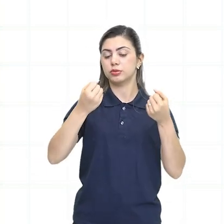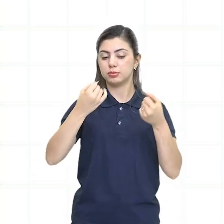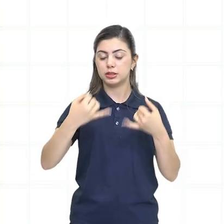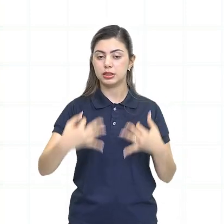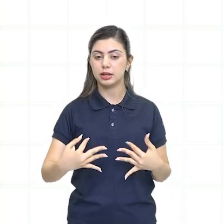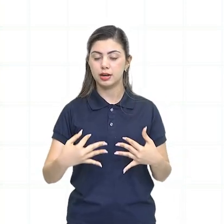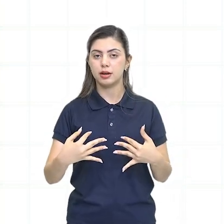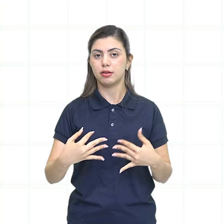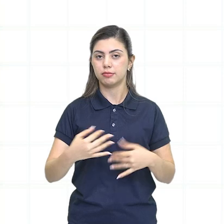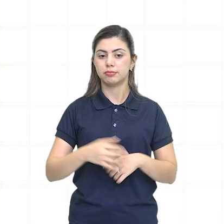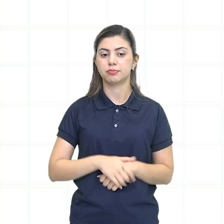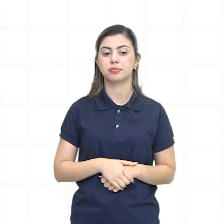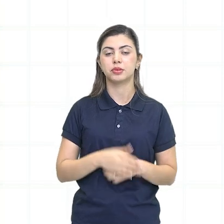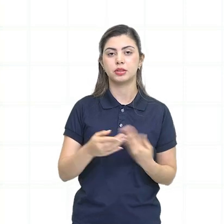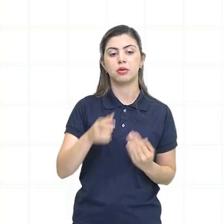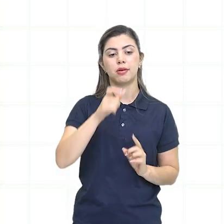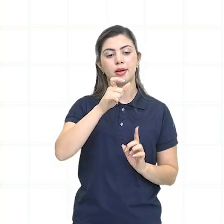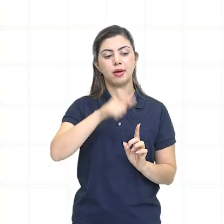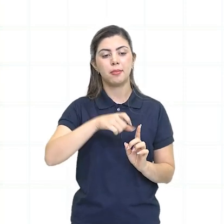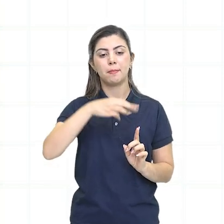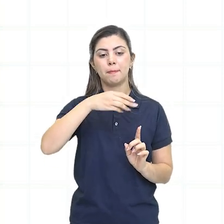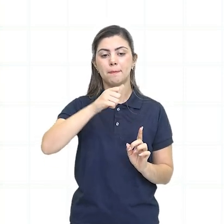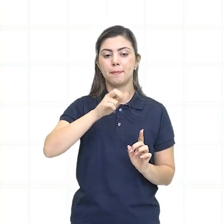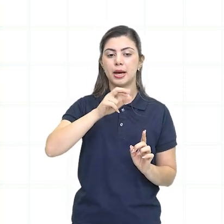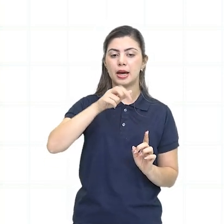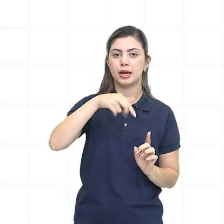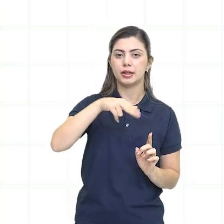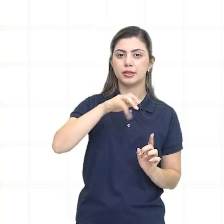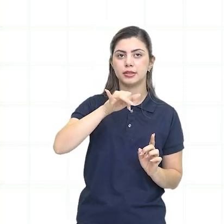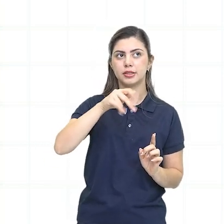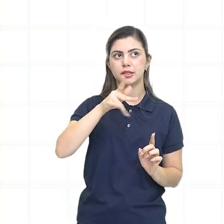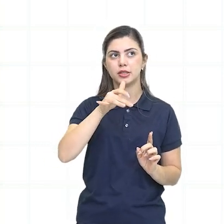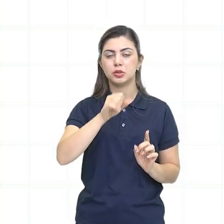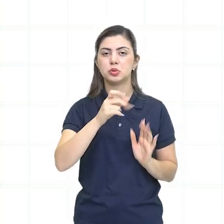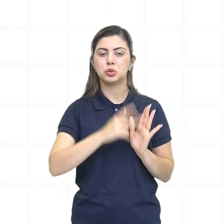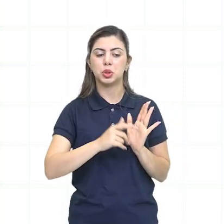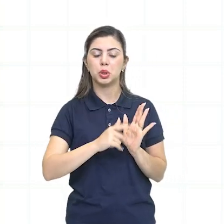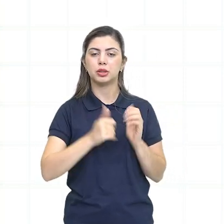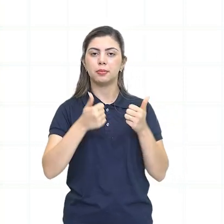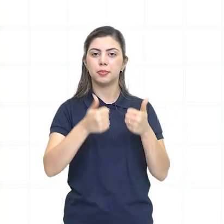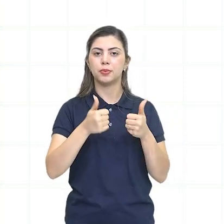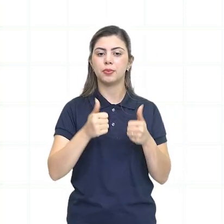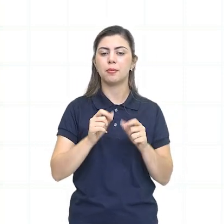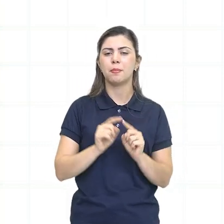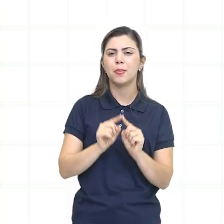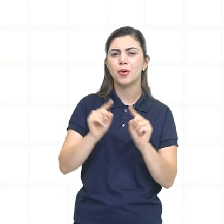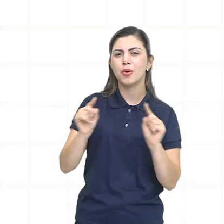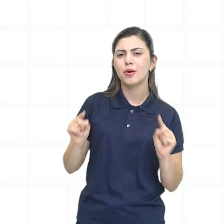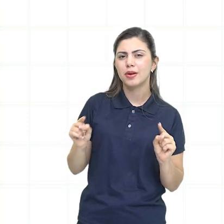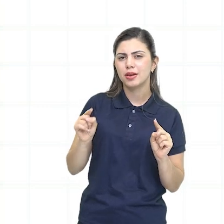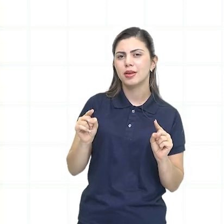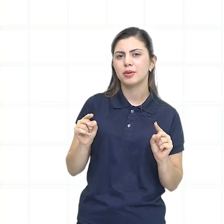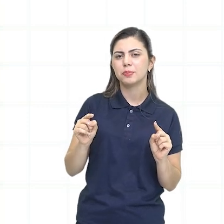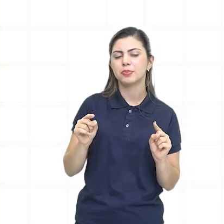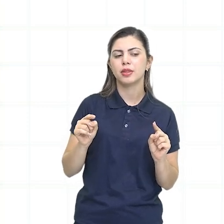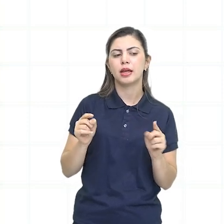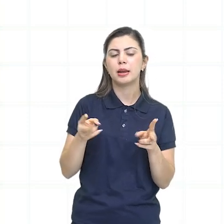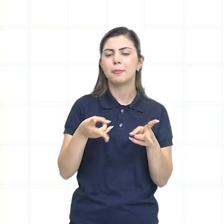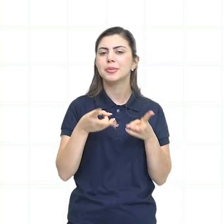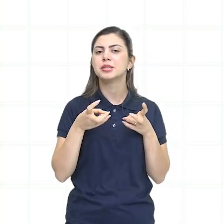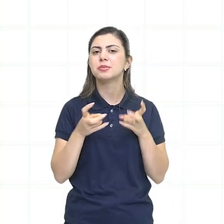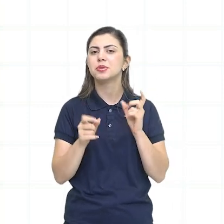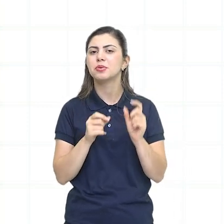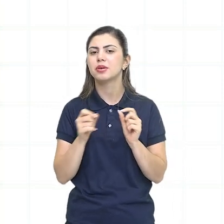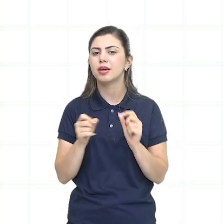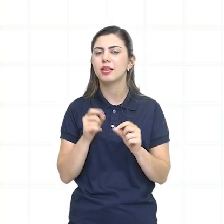ela falou o seguinte, Marquinhos apresentou ótimo rendimento. Mas ela viu que